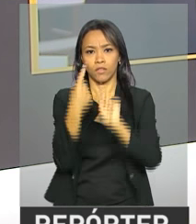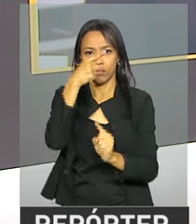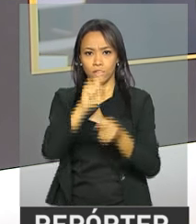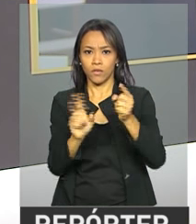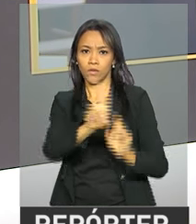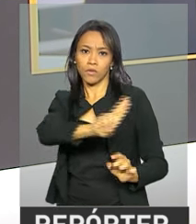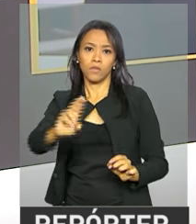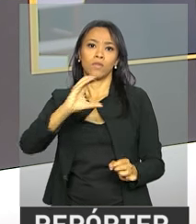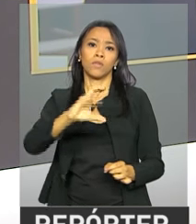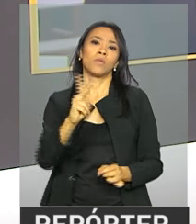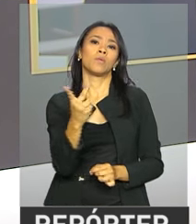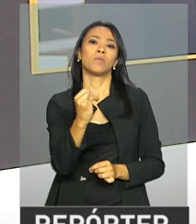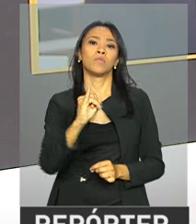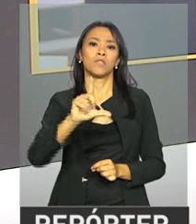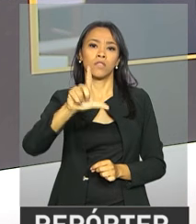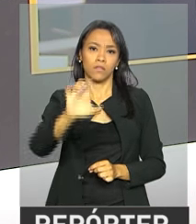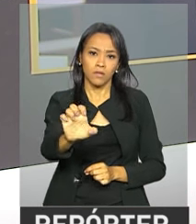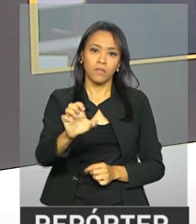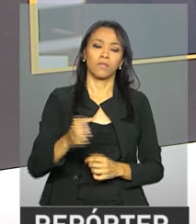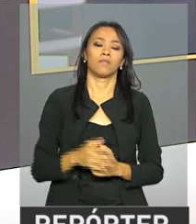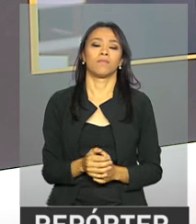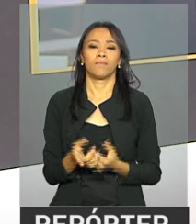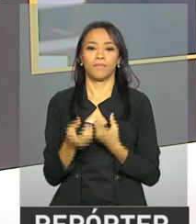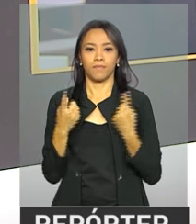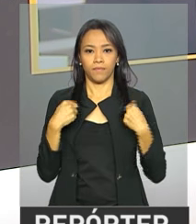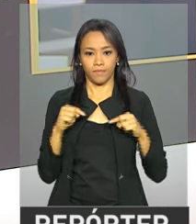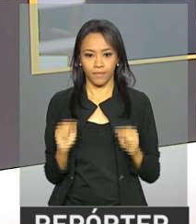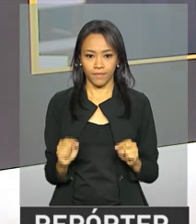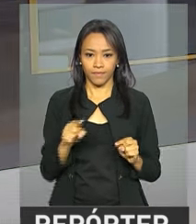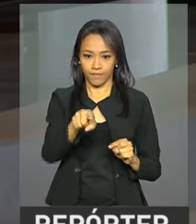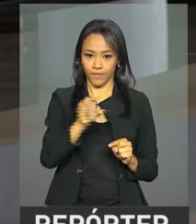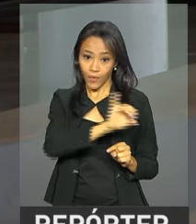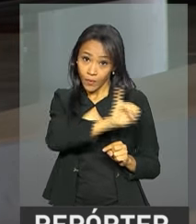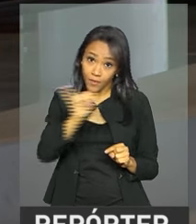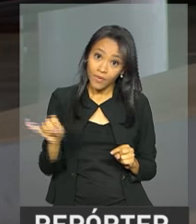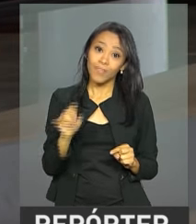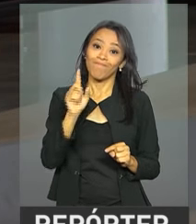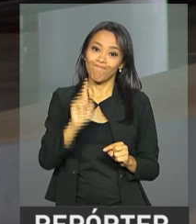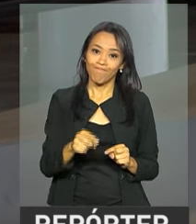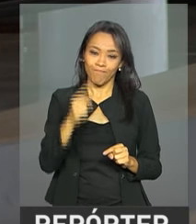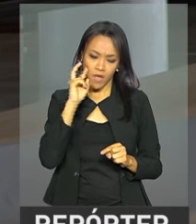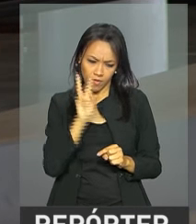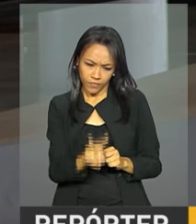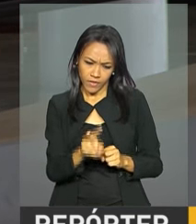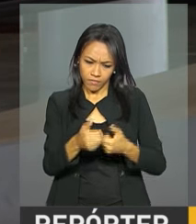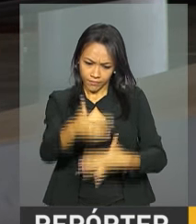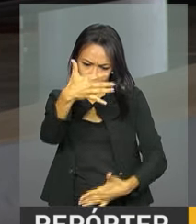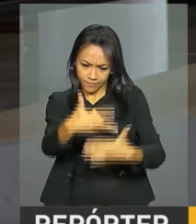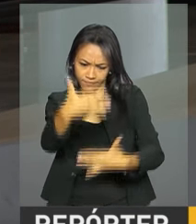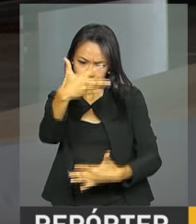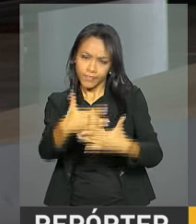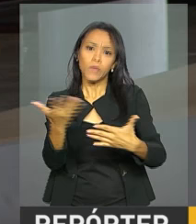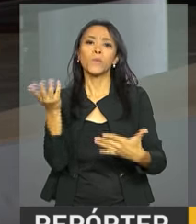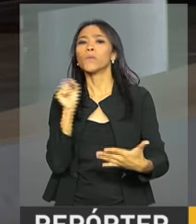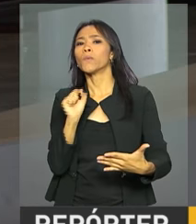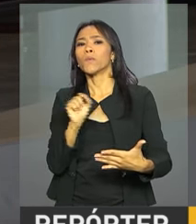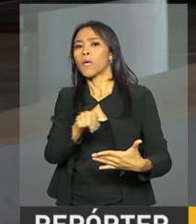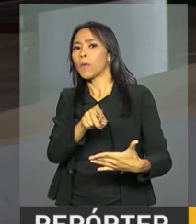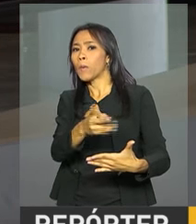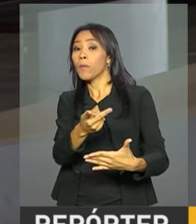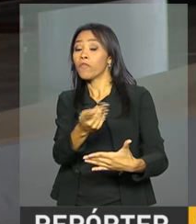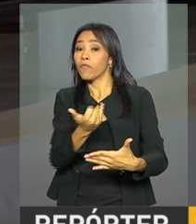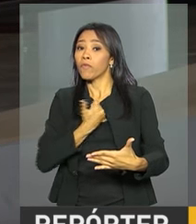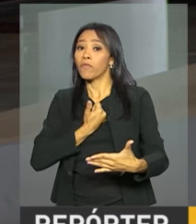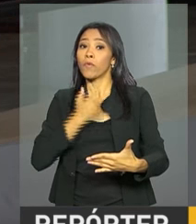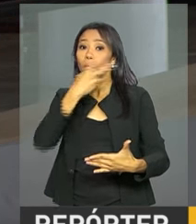Gabriela Noronha Oi Gabi oi Leandro olha pelas redes sociais o presidente Michel Temer